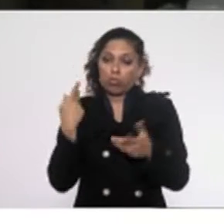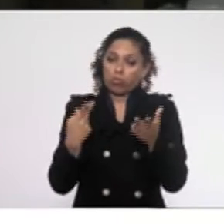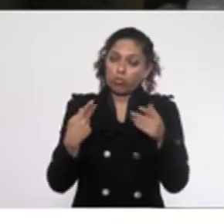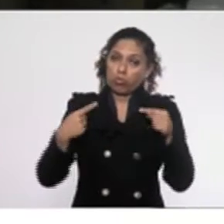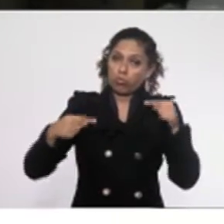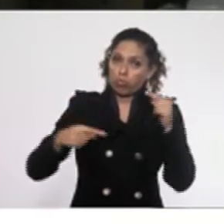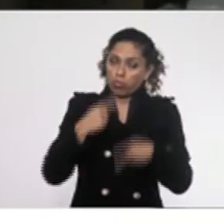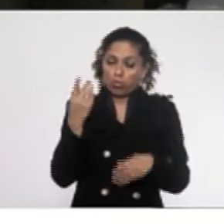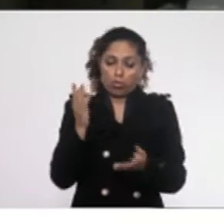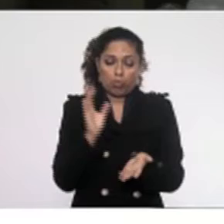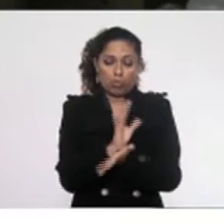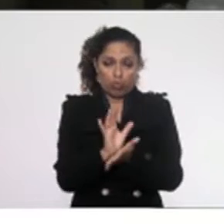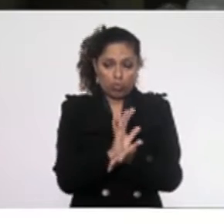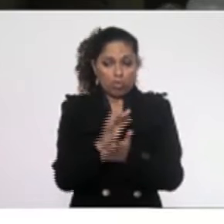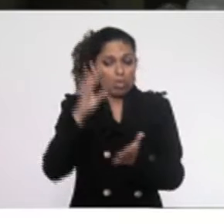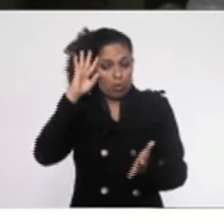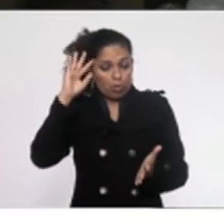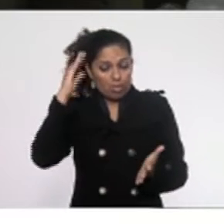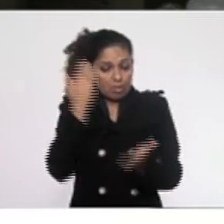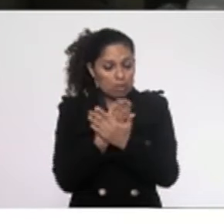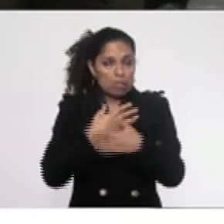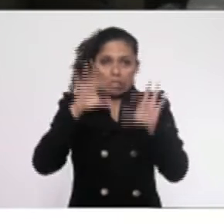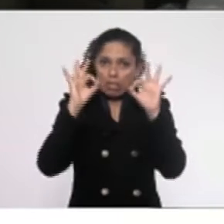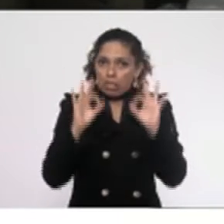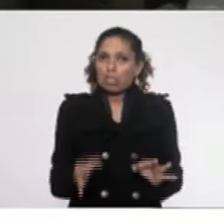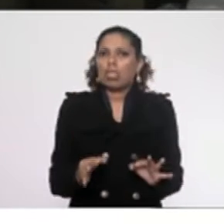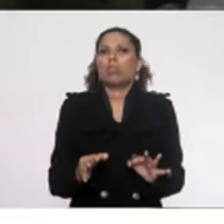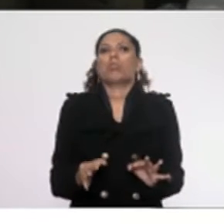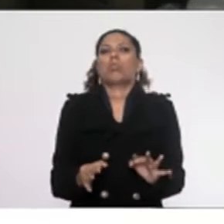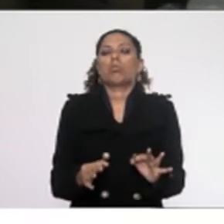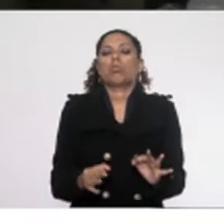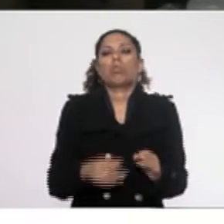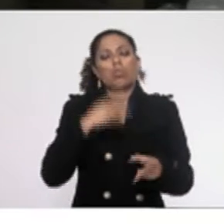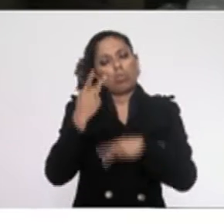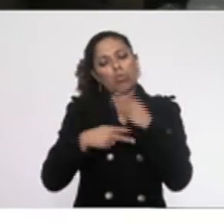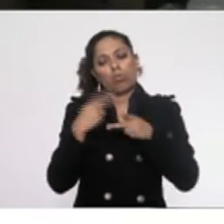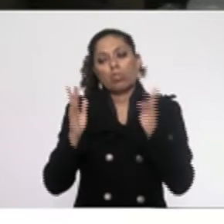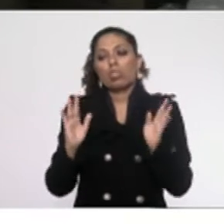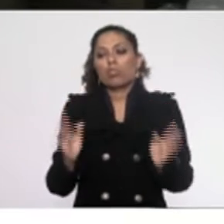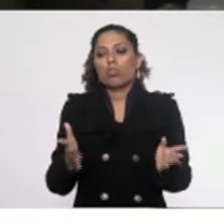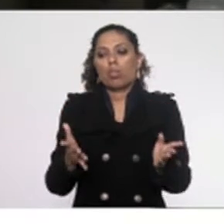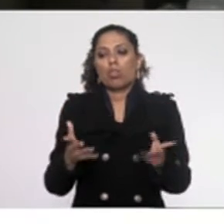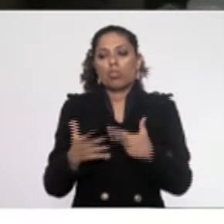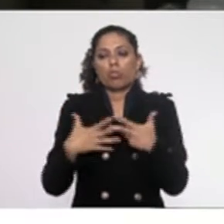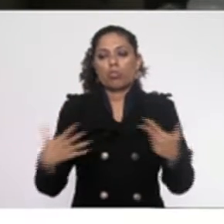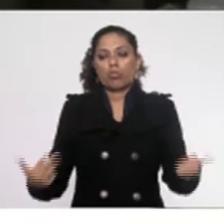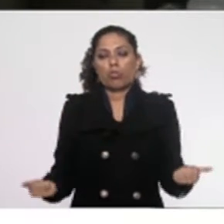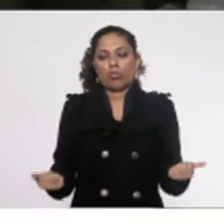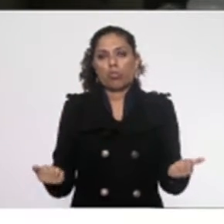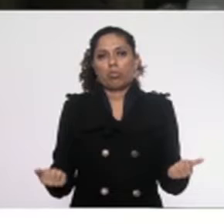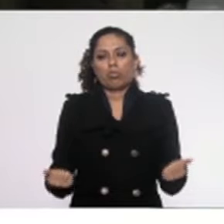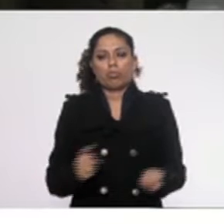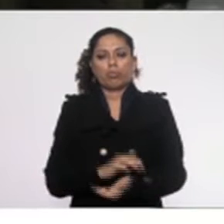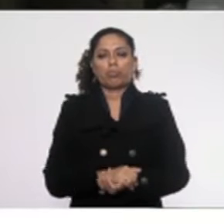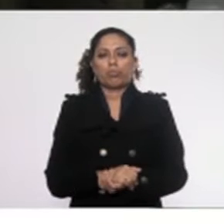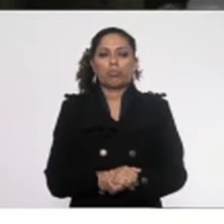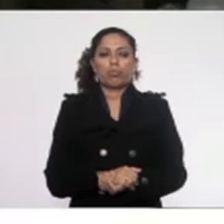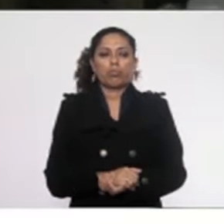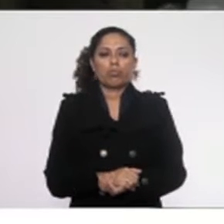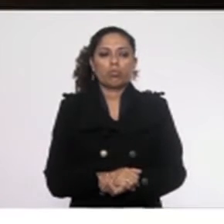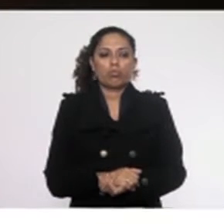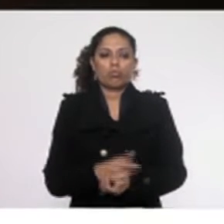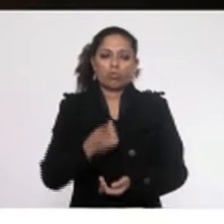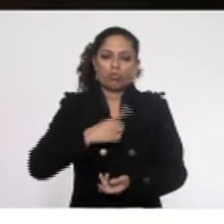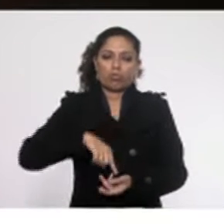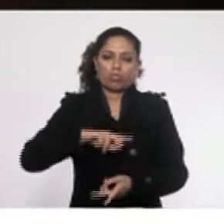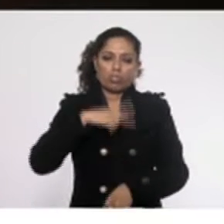tenho certeza absoluta. Já coloquei aqui minhas argumentações. Não há uma